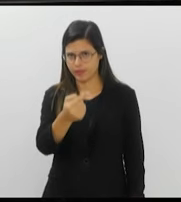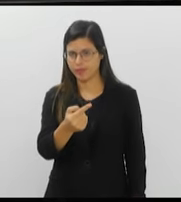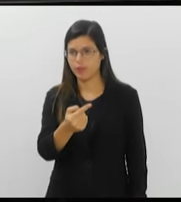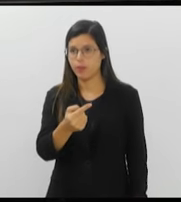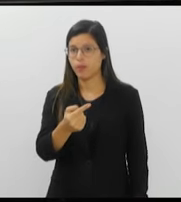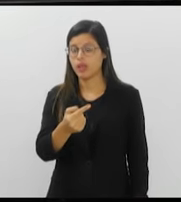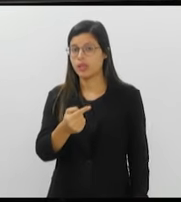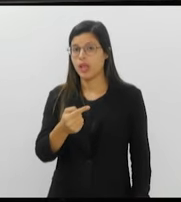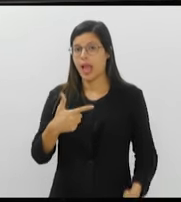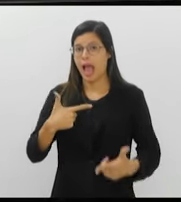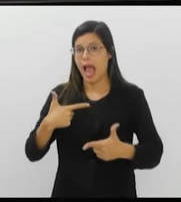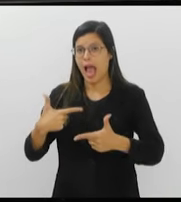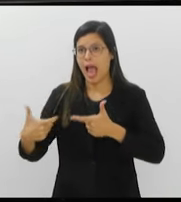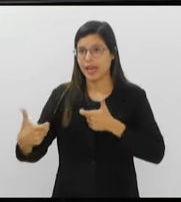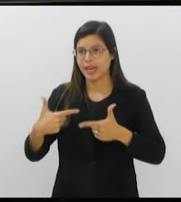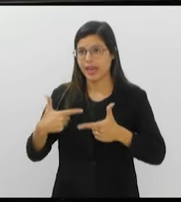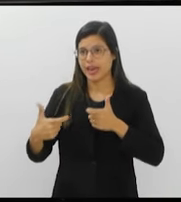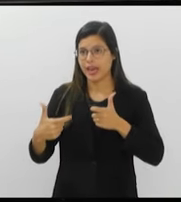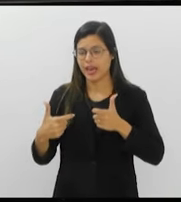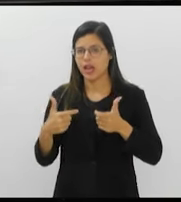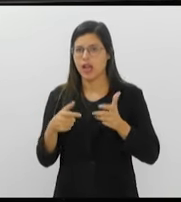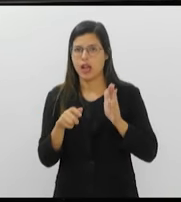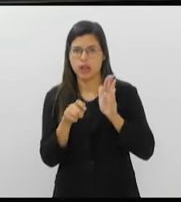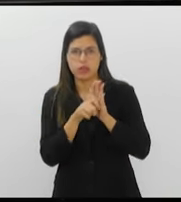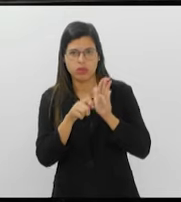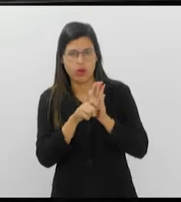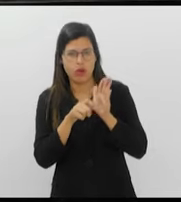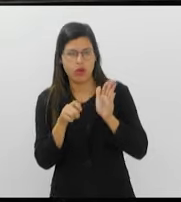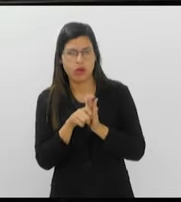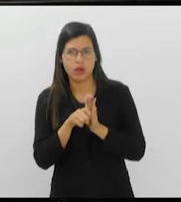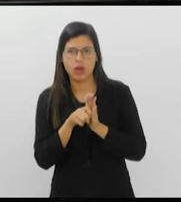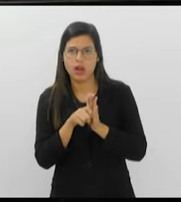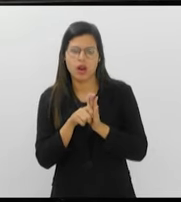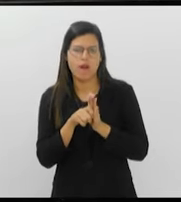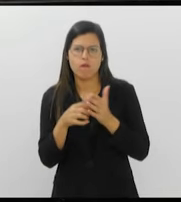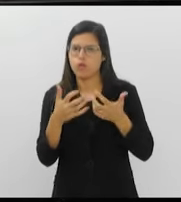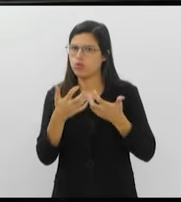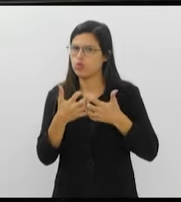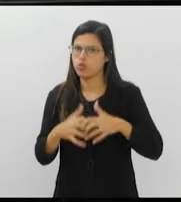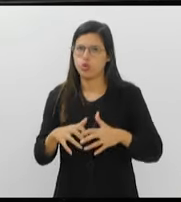A guerra, as drogas não deram certo.